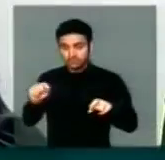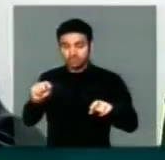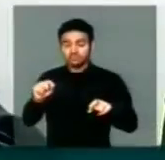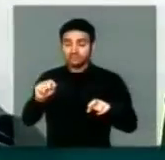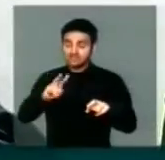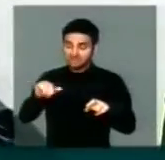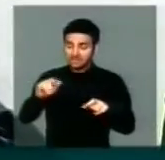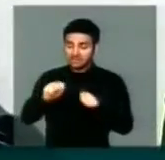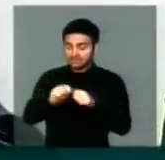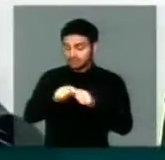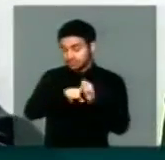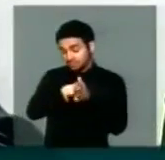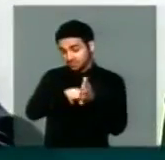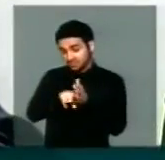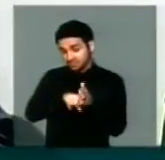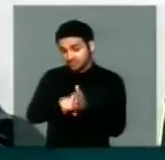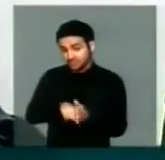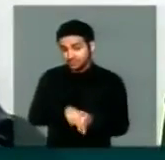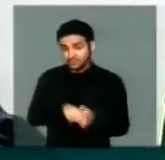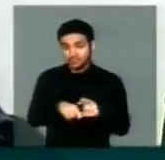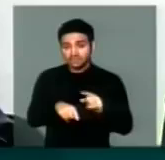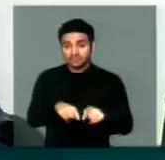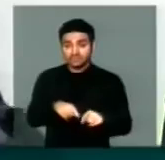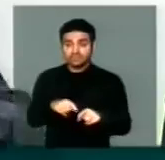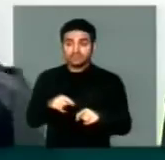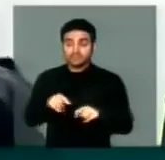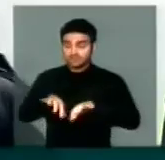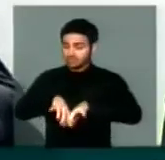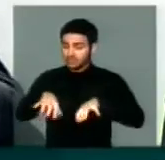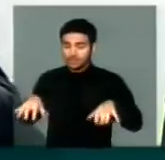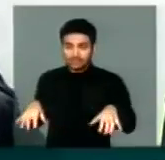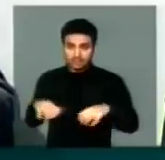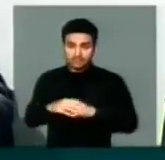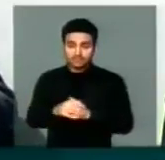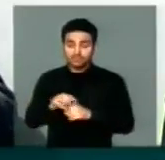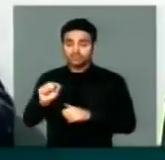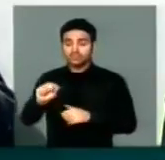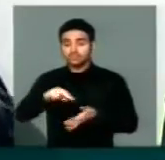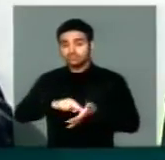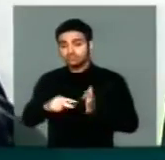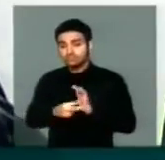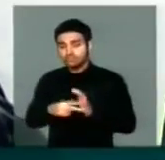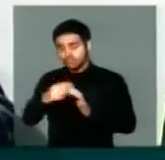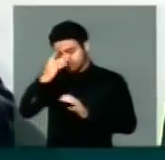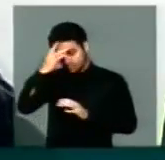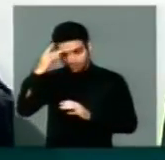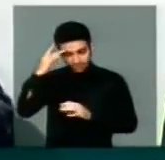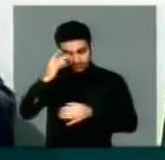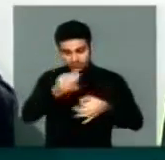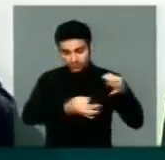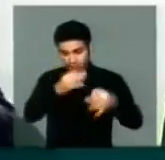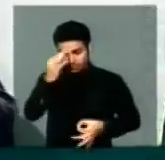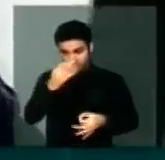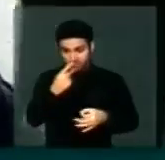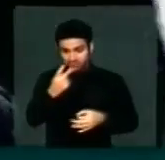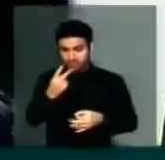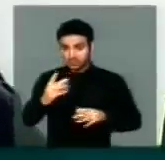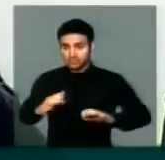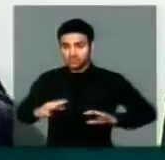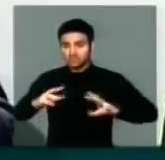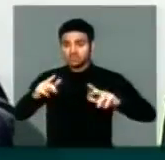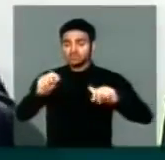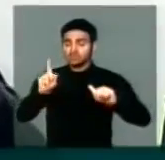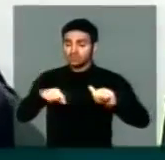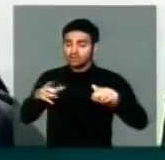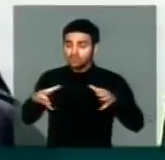de investigação apartada. O que está dizendo aqui o procurador? Que tudo que se trata do